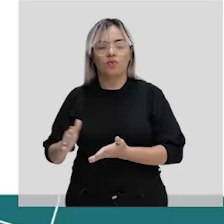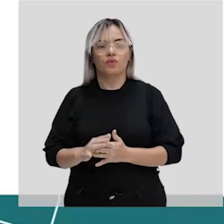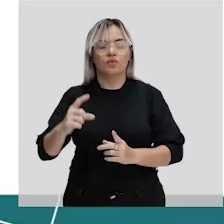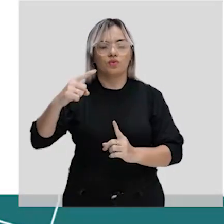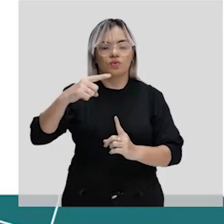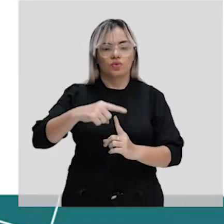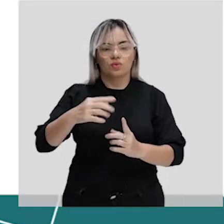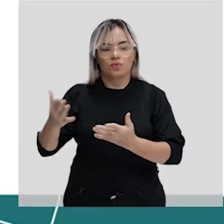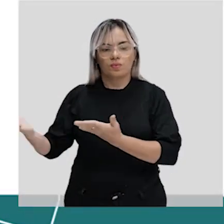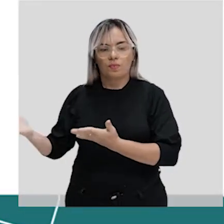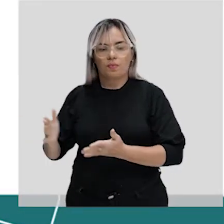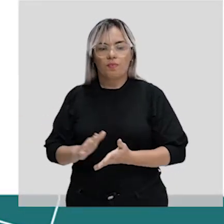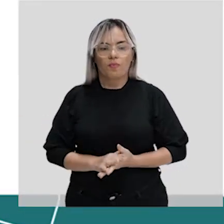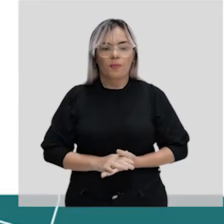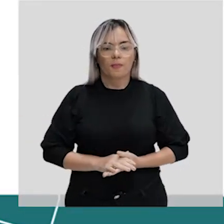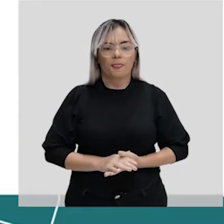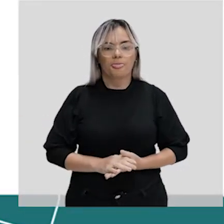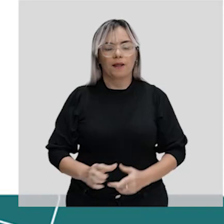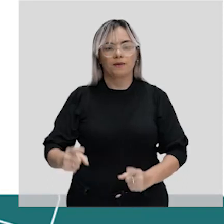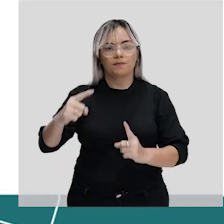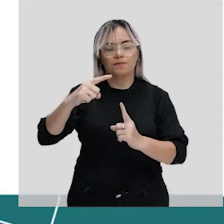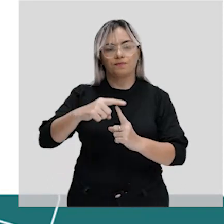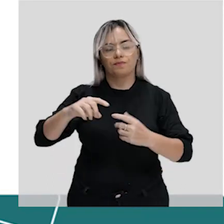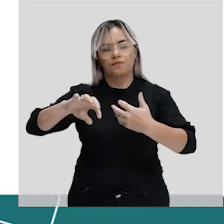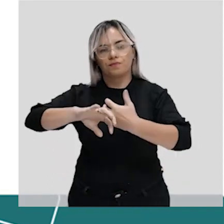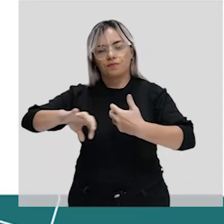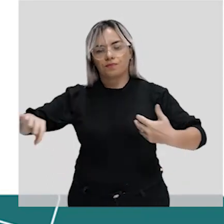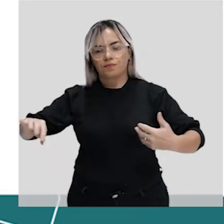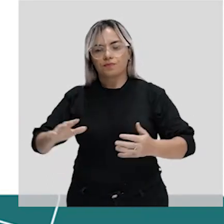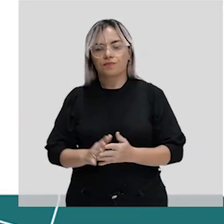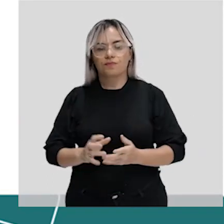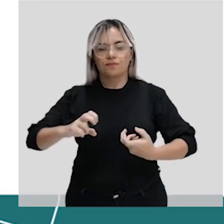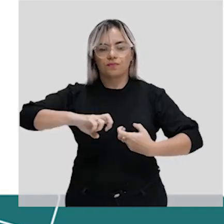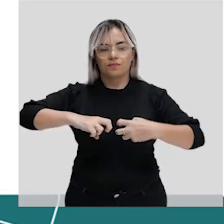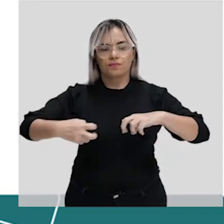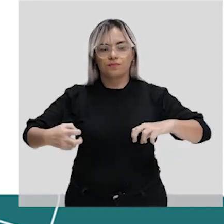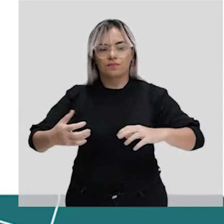Então, esses são os tipos de isolamento reprodutivo.